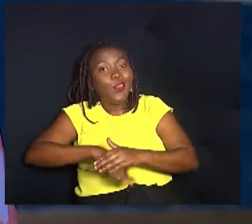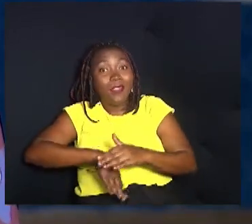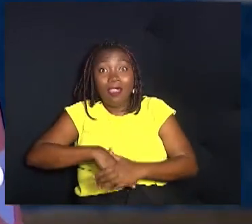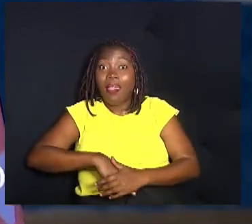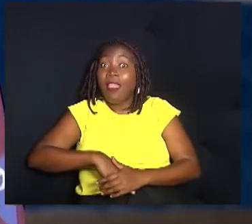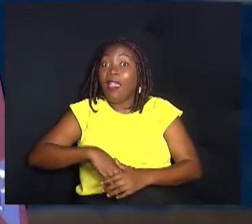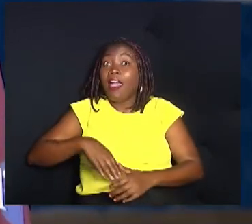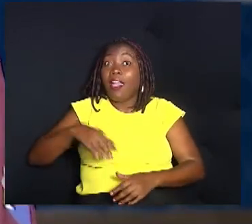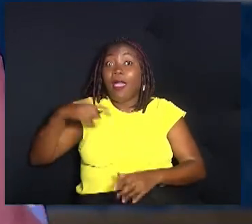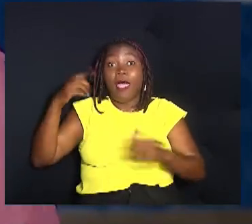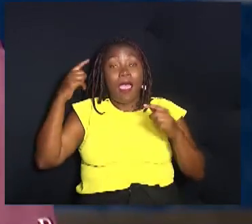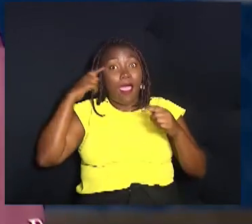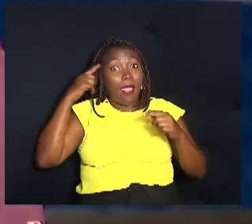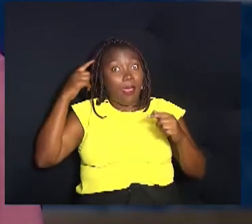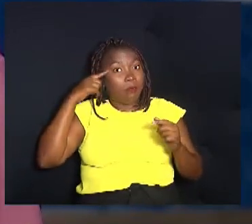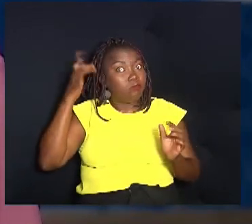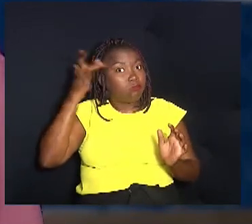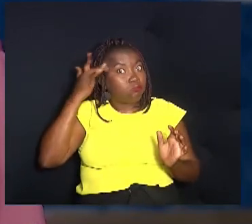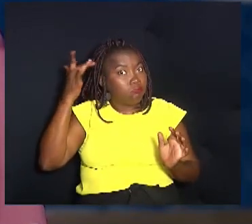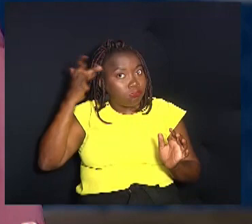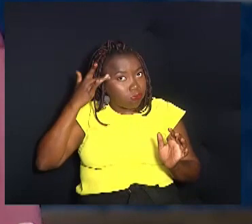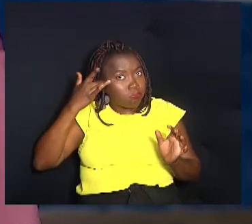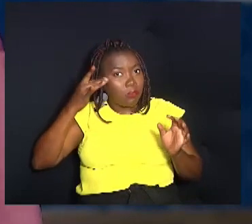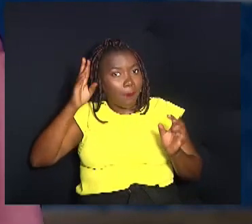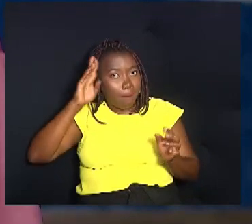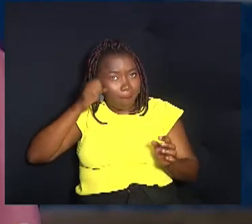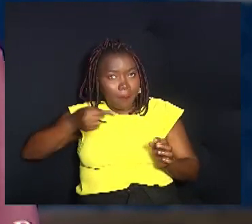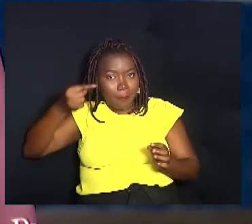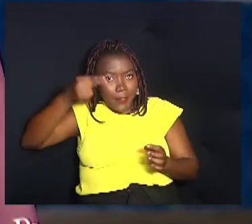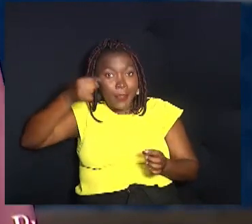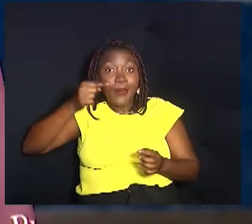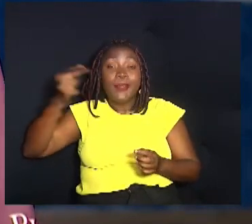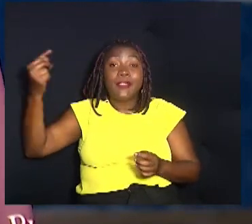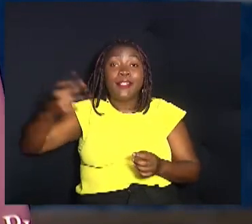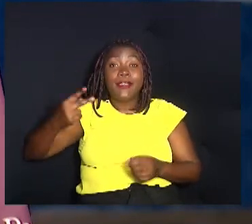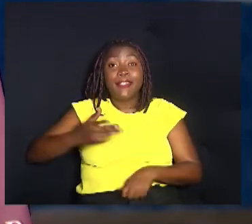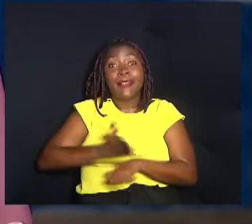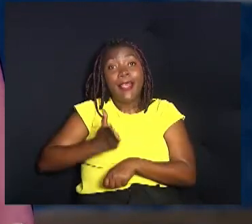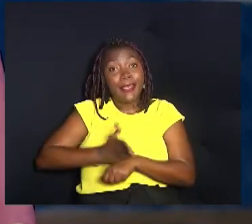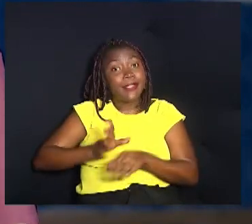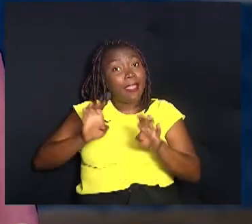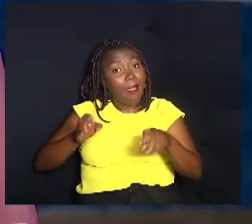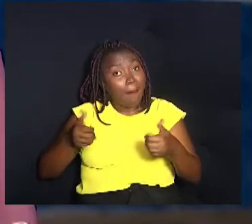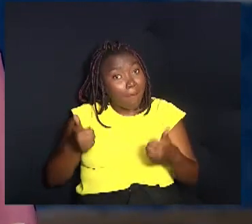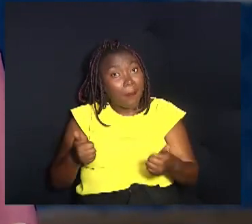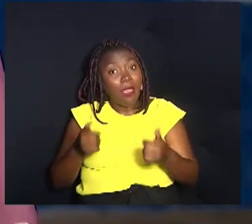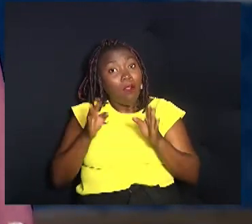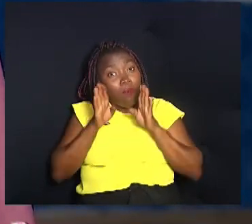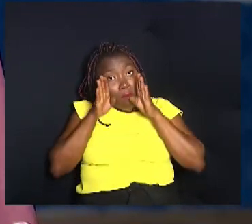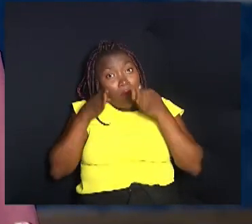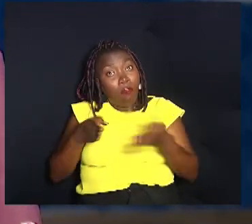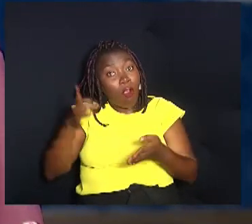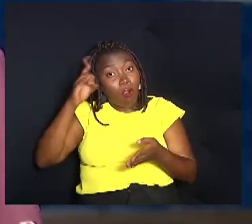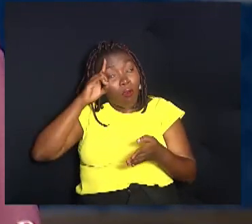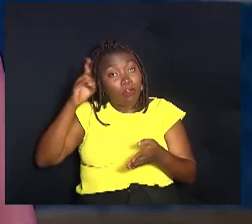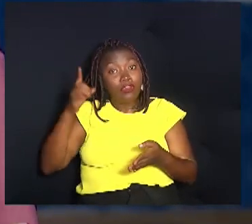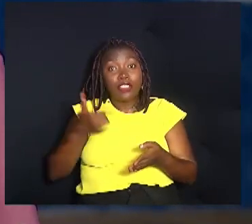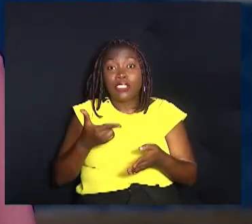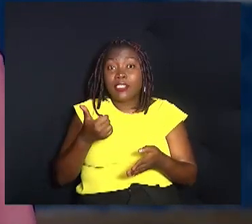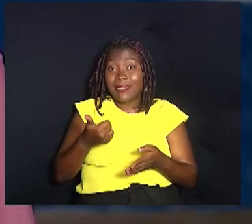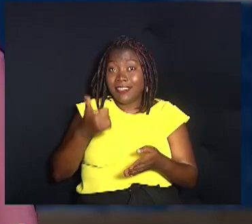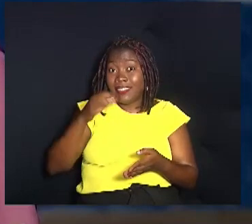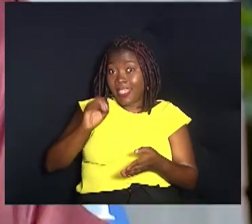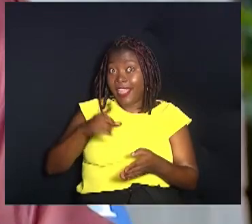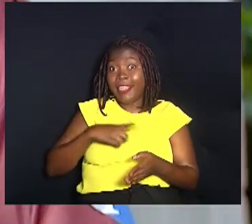no lugar, primeiramente, né? E depois treinar bem. Foco que dia 10 a gente tem um